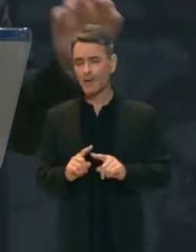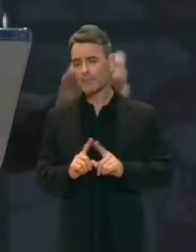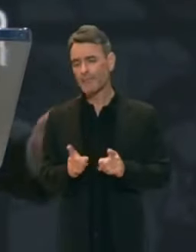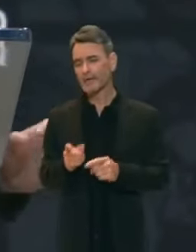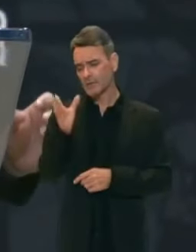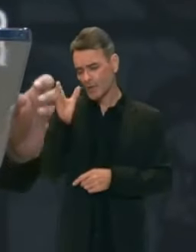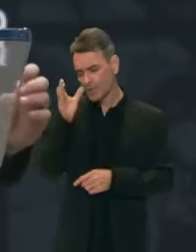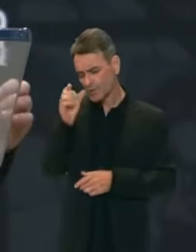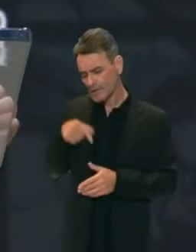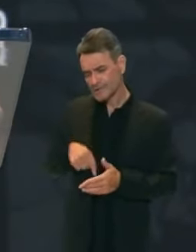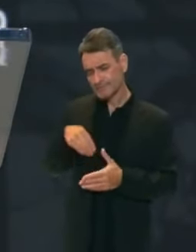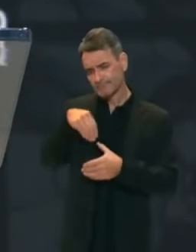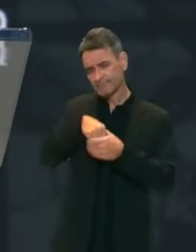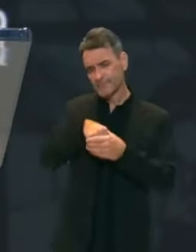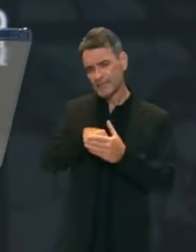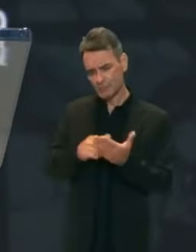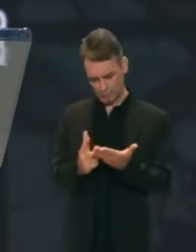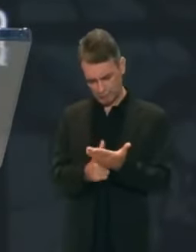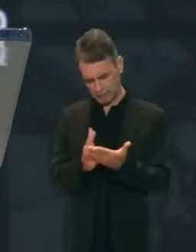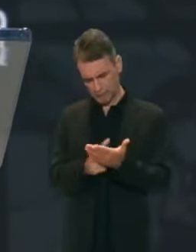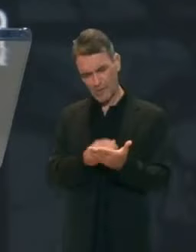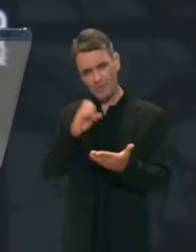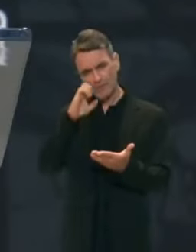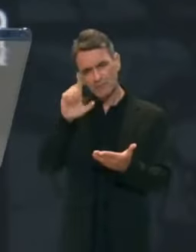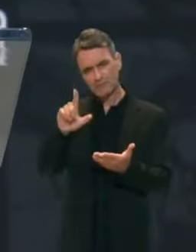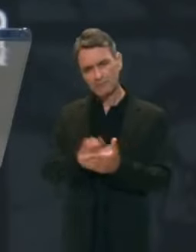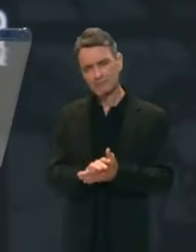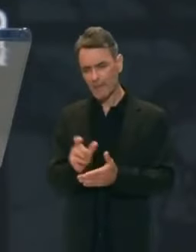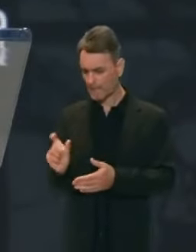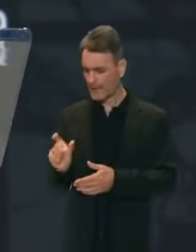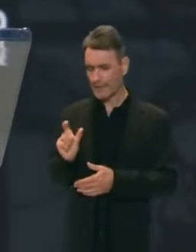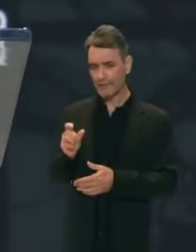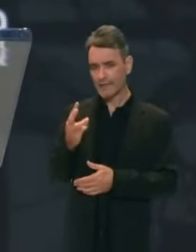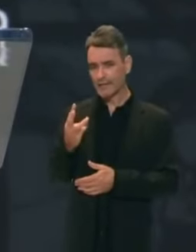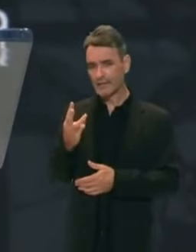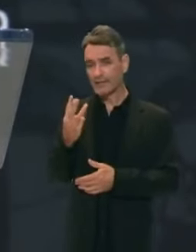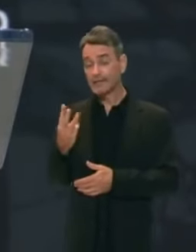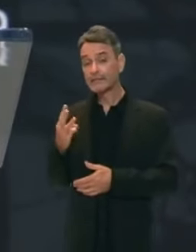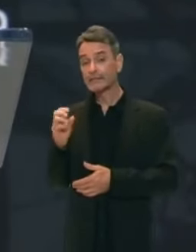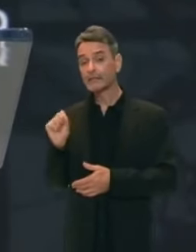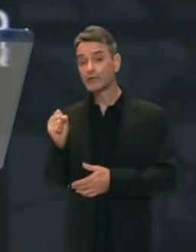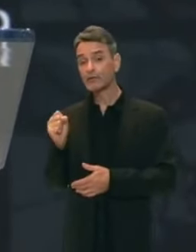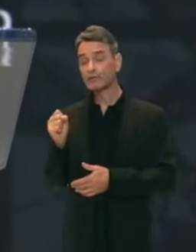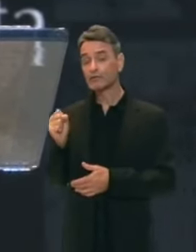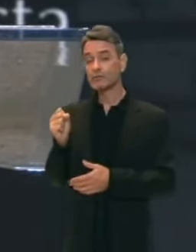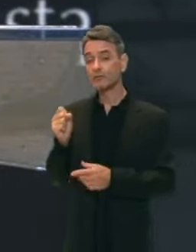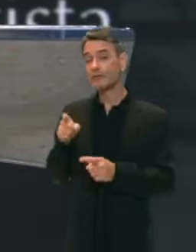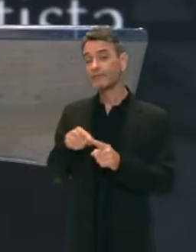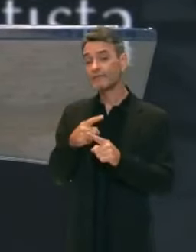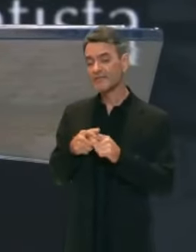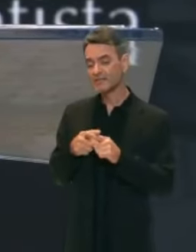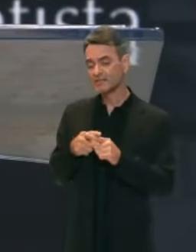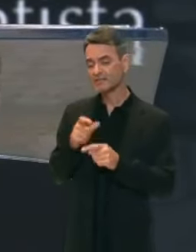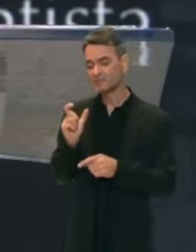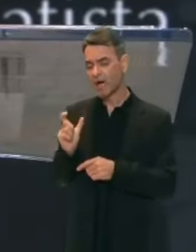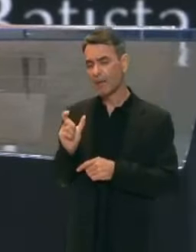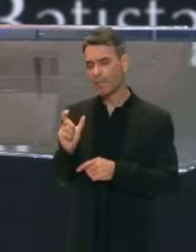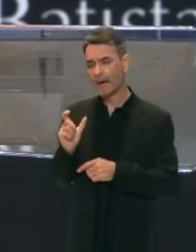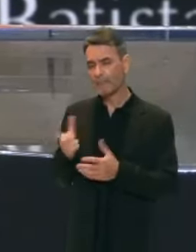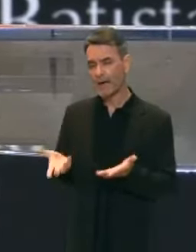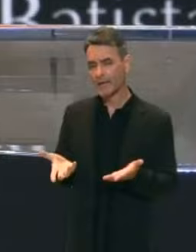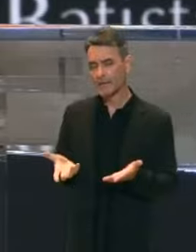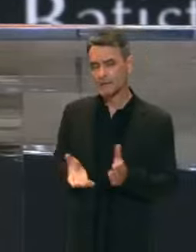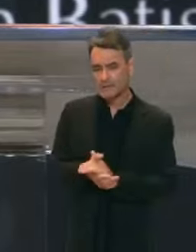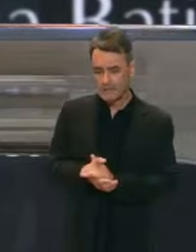uma palavra que se repete 38 vezes, que é releve. Essa palavra,